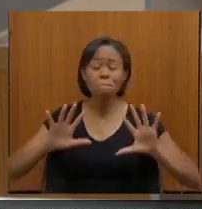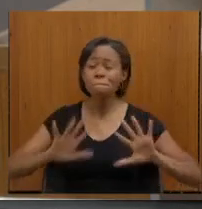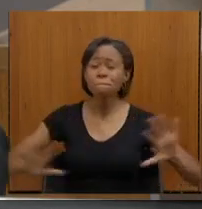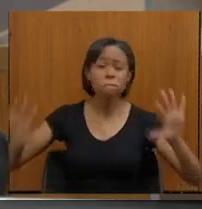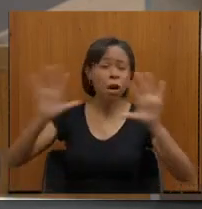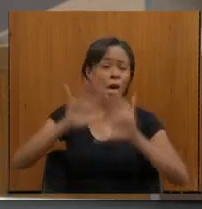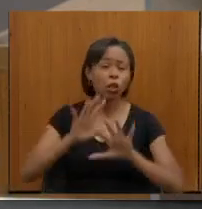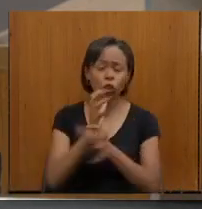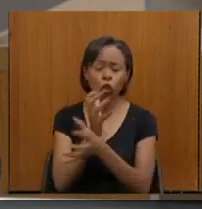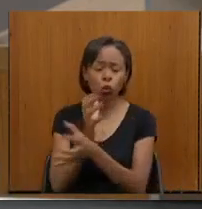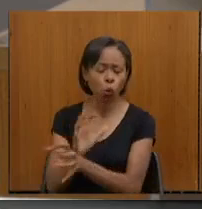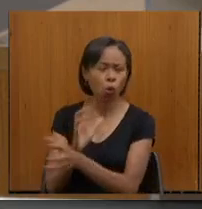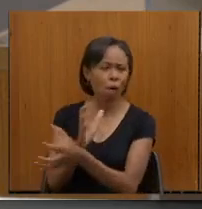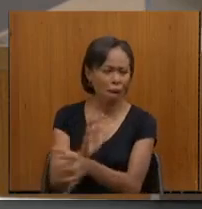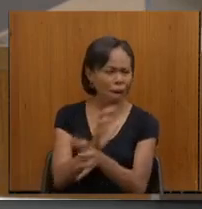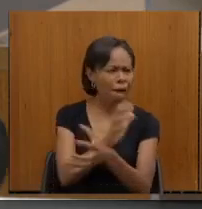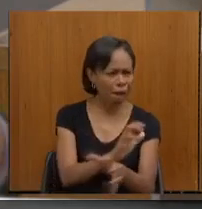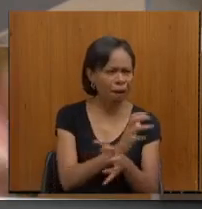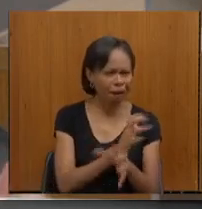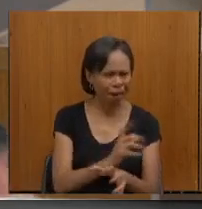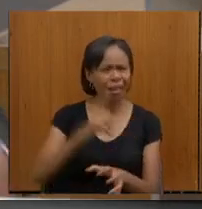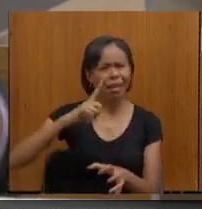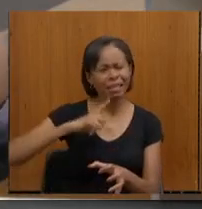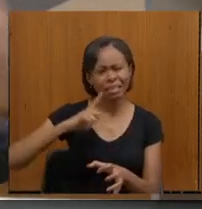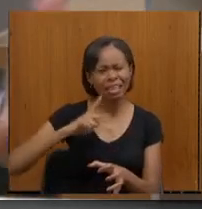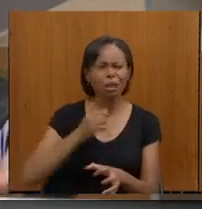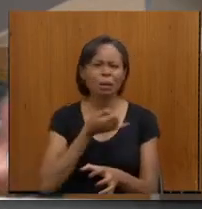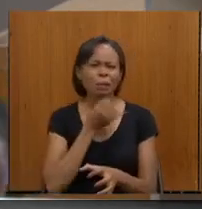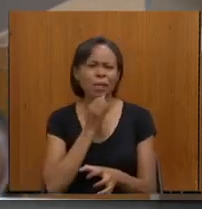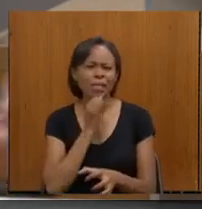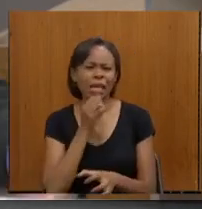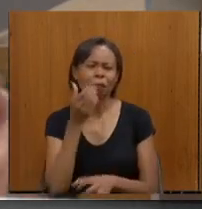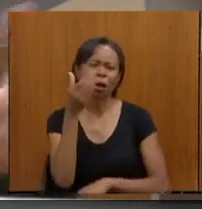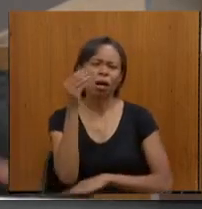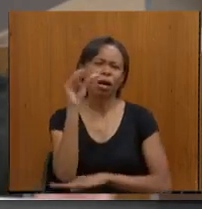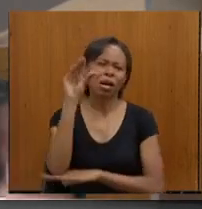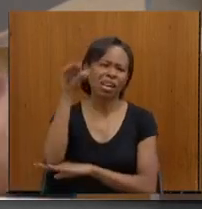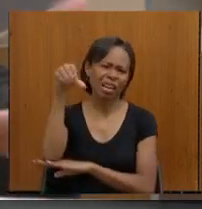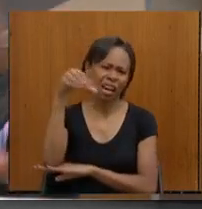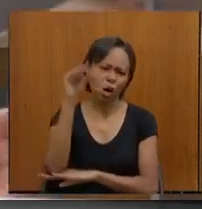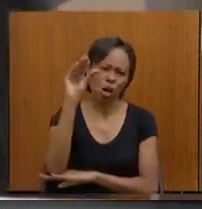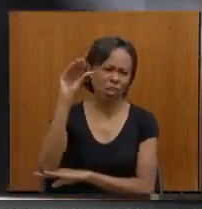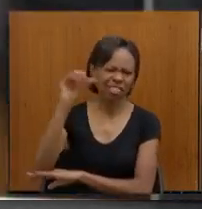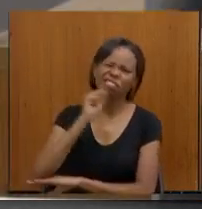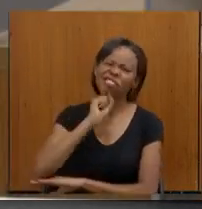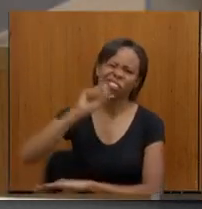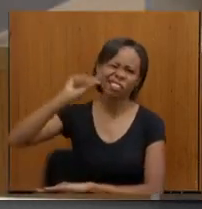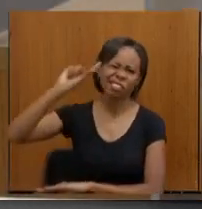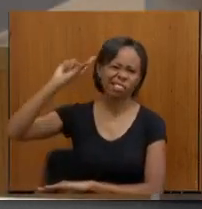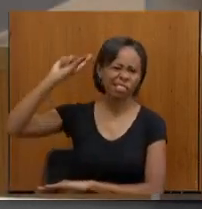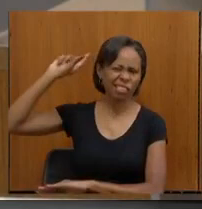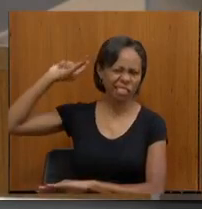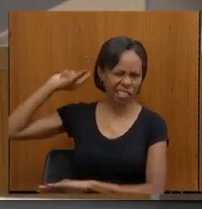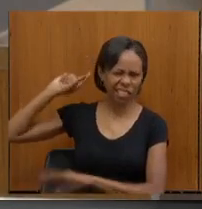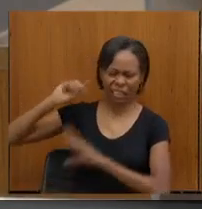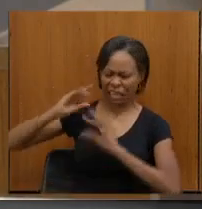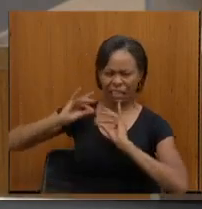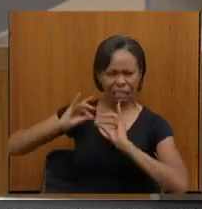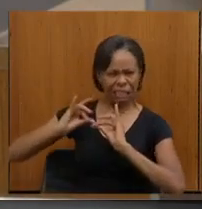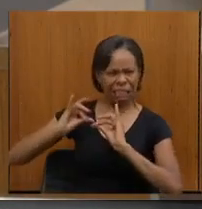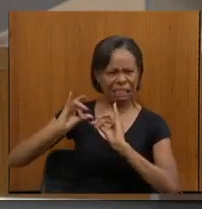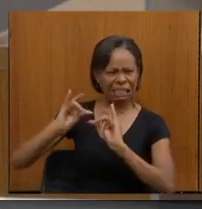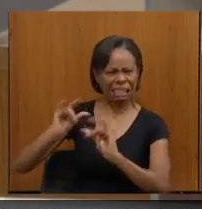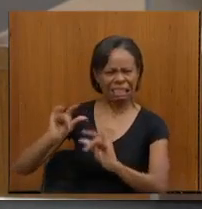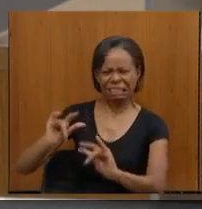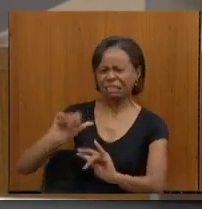nada mais é combustível fóssil nada mais é do que dinossauro digerido pela terra e e ao longo de